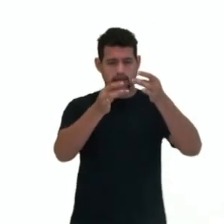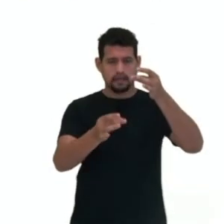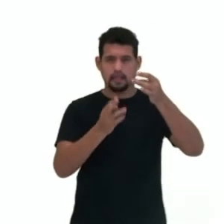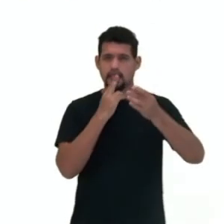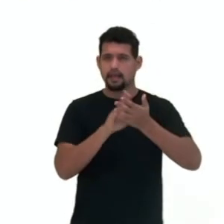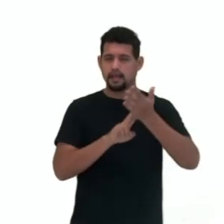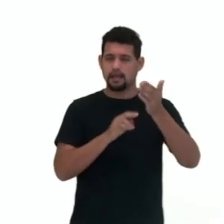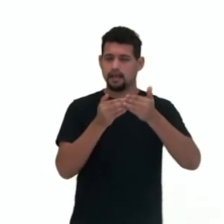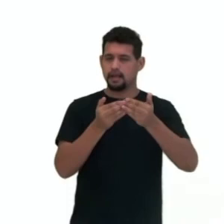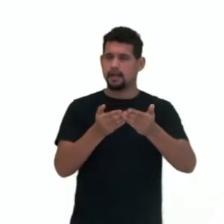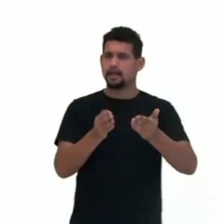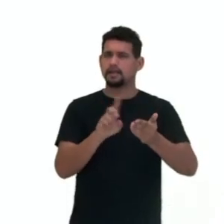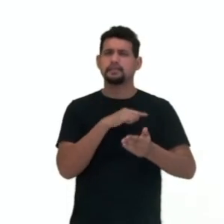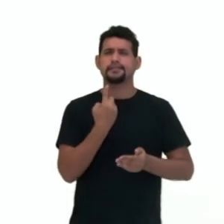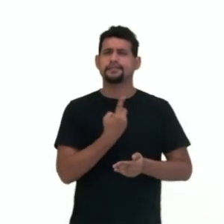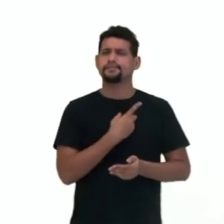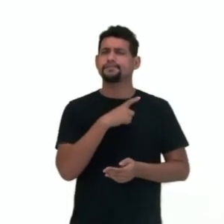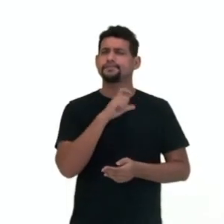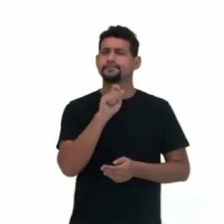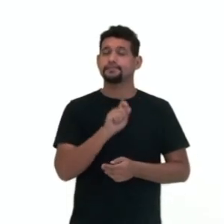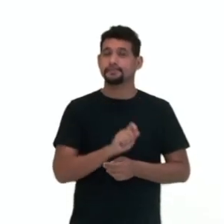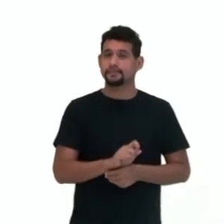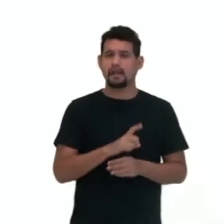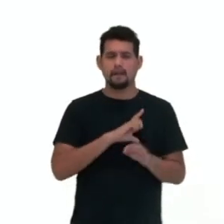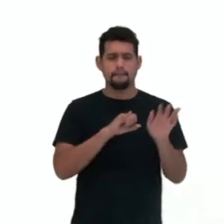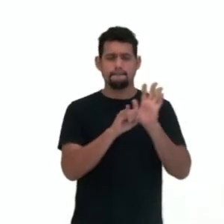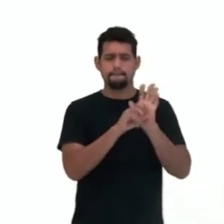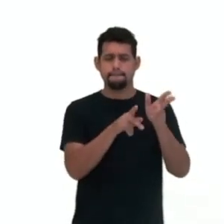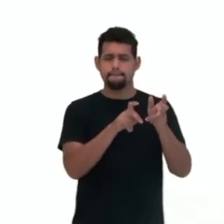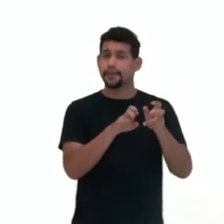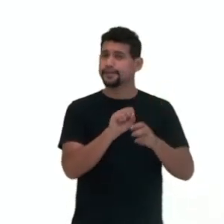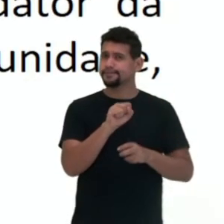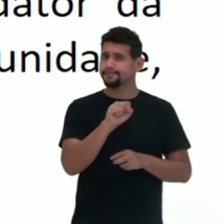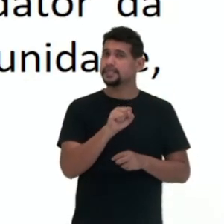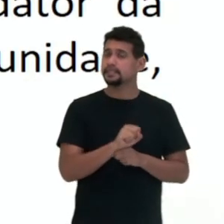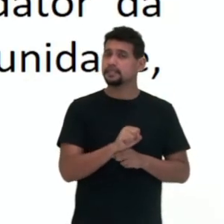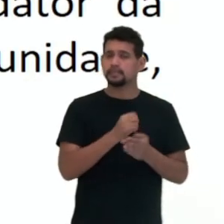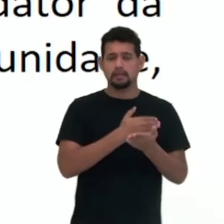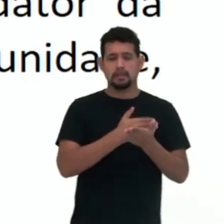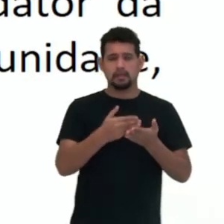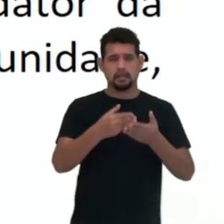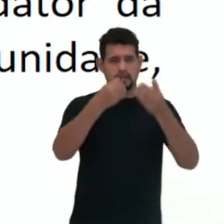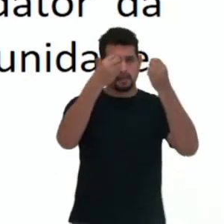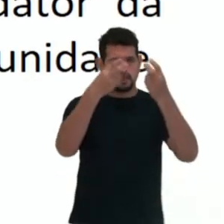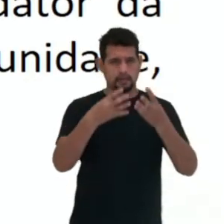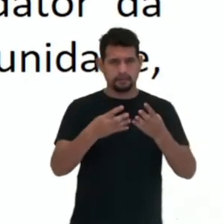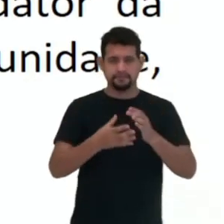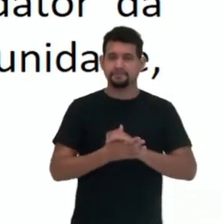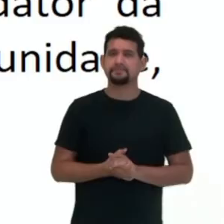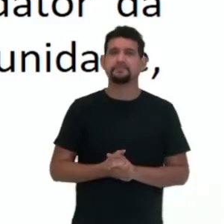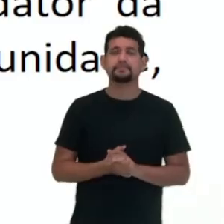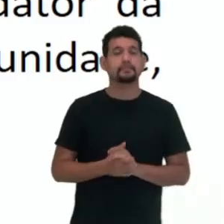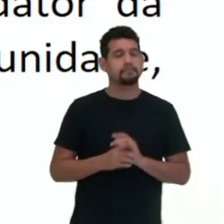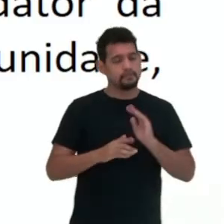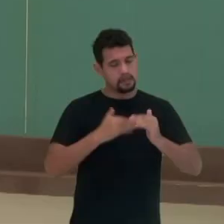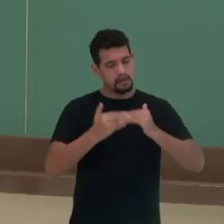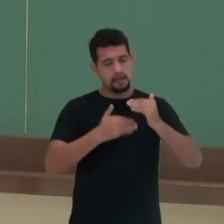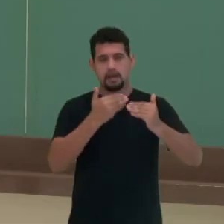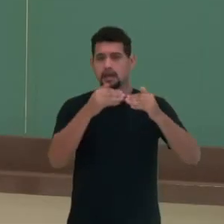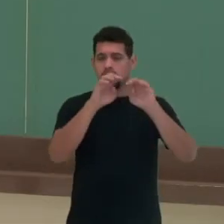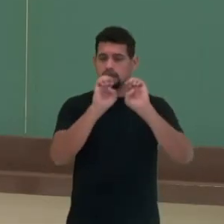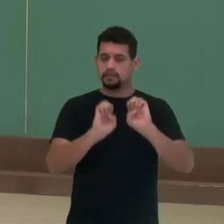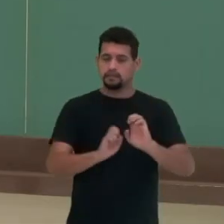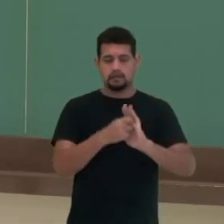carta aberta, eu tenho aqui a identificação, sim, da introdução. Seguimos com a estrutura